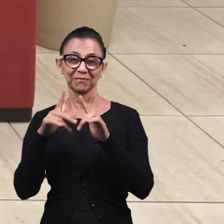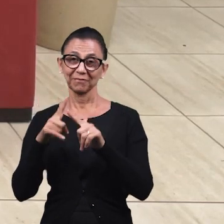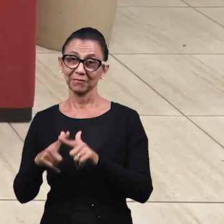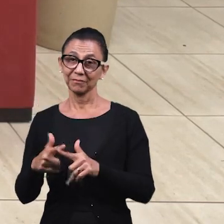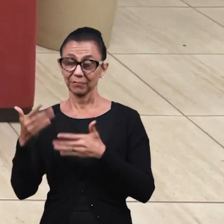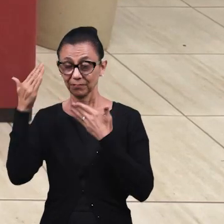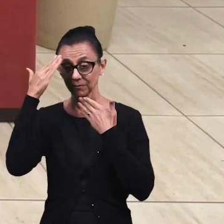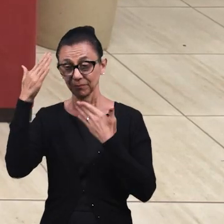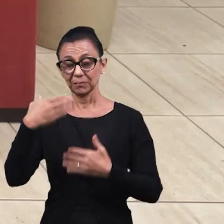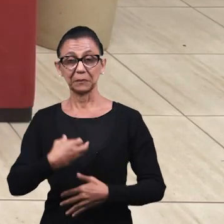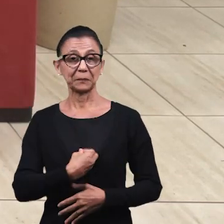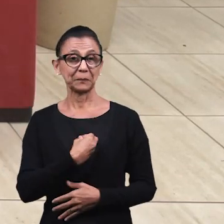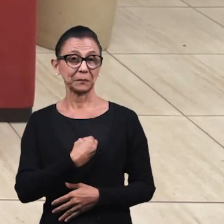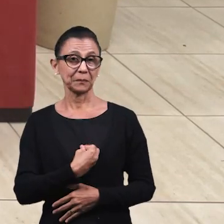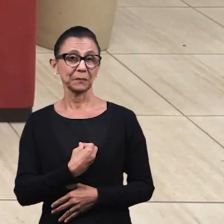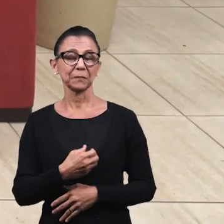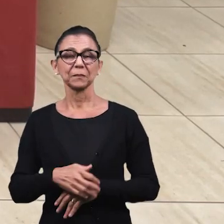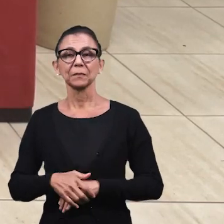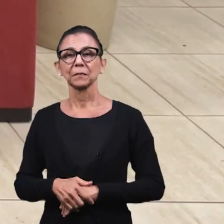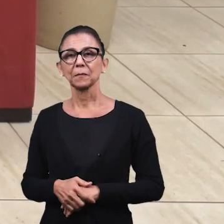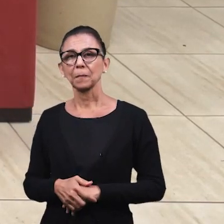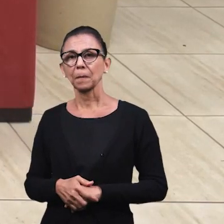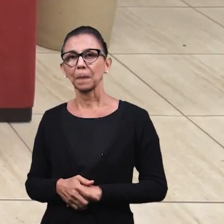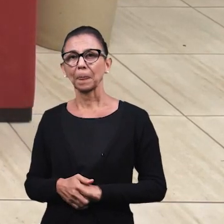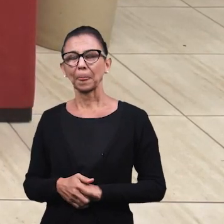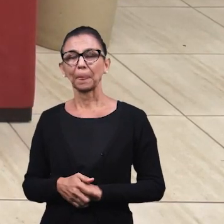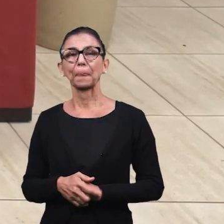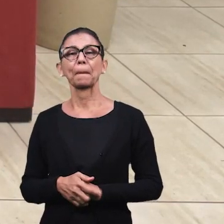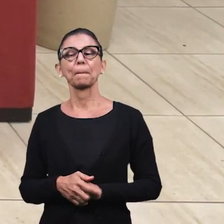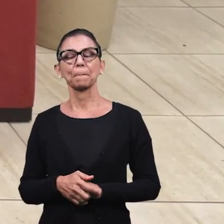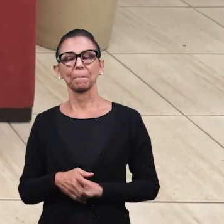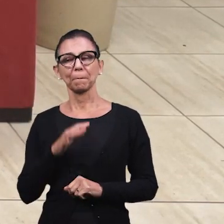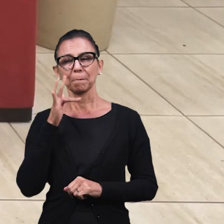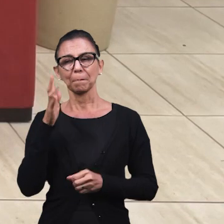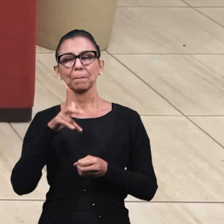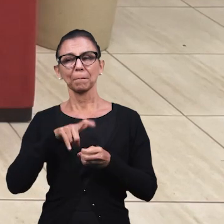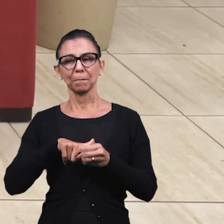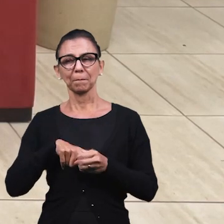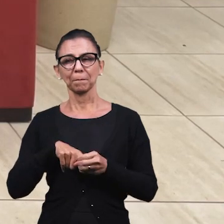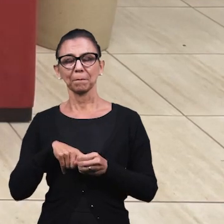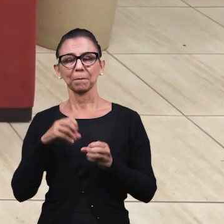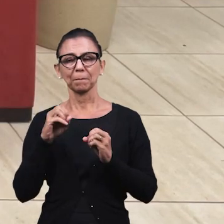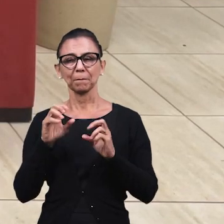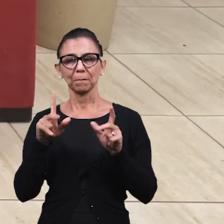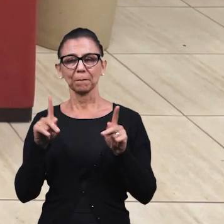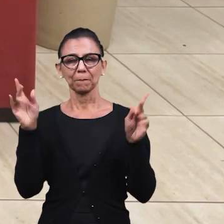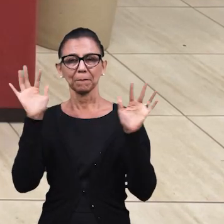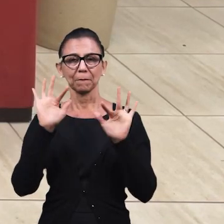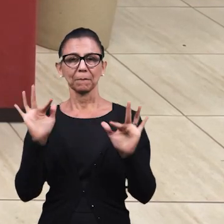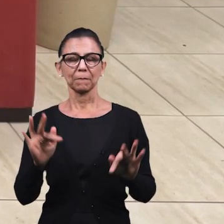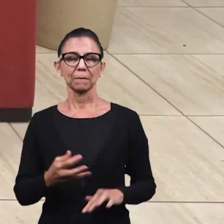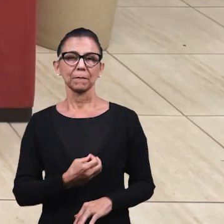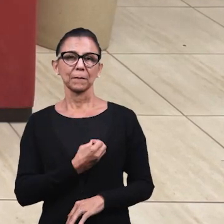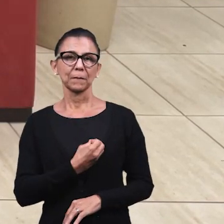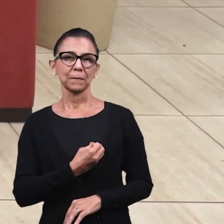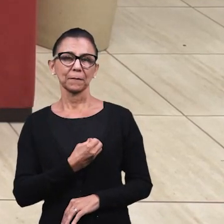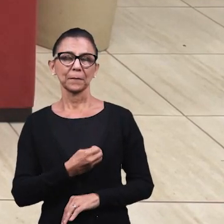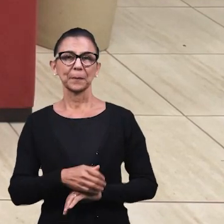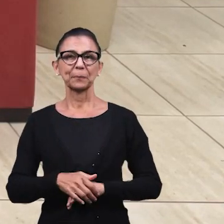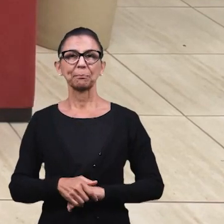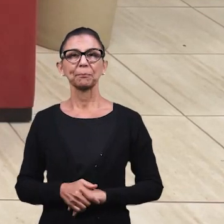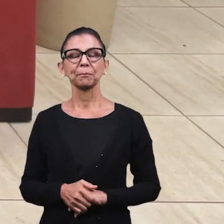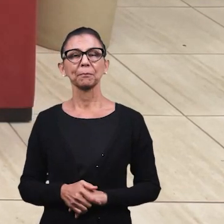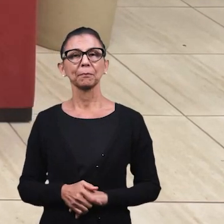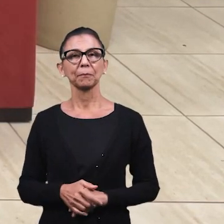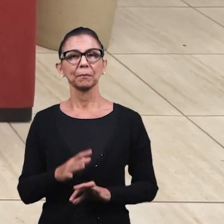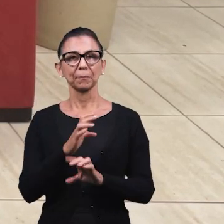agradecer a vocês por essa participação, sabendo que não será apenas desta vez. Amém. Obrigada. Nós ficamos muito felizes de